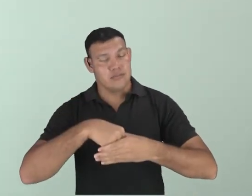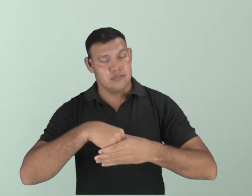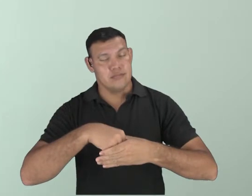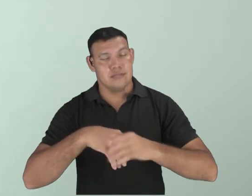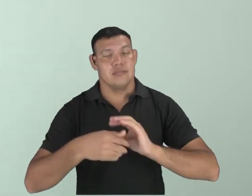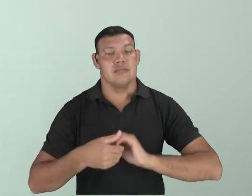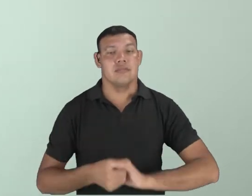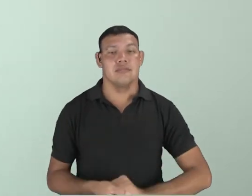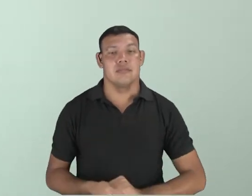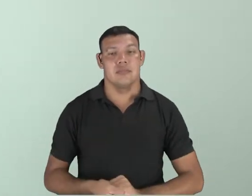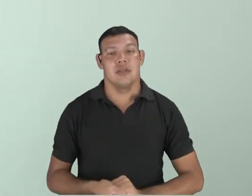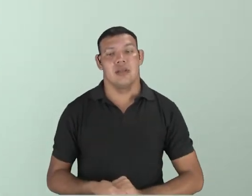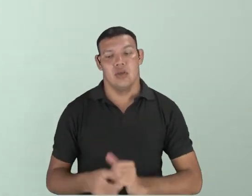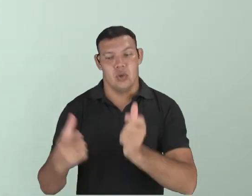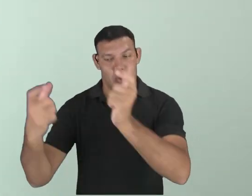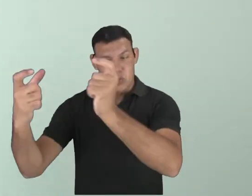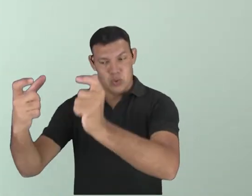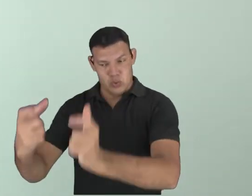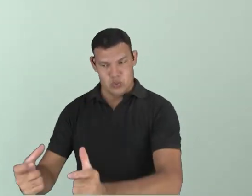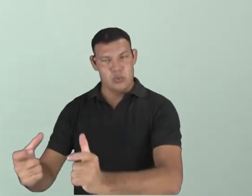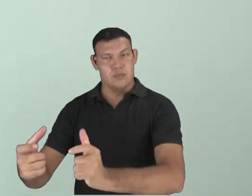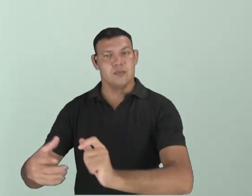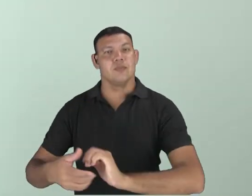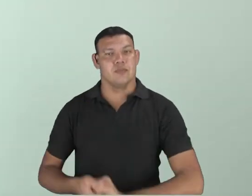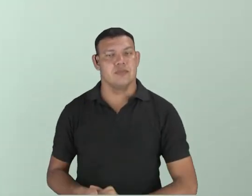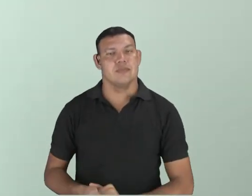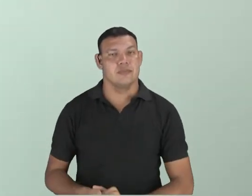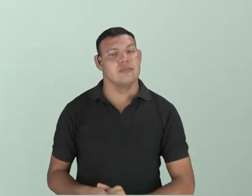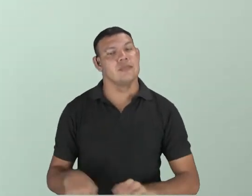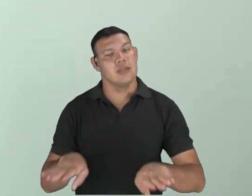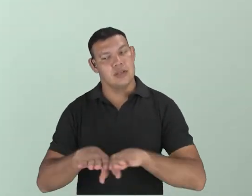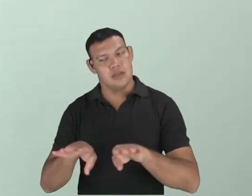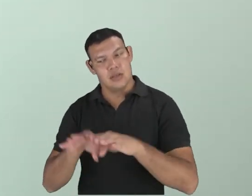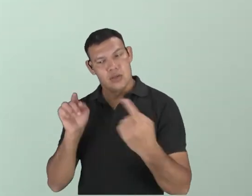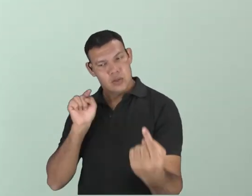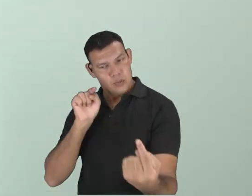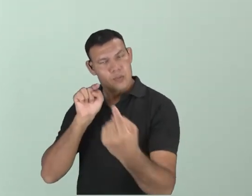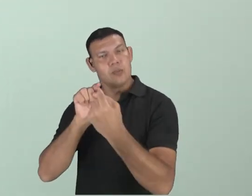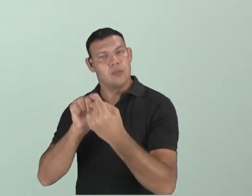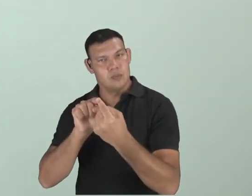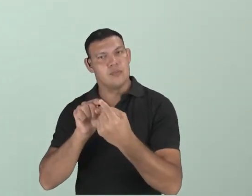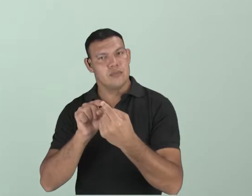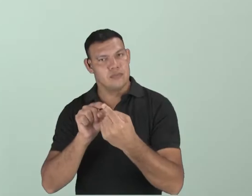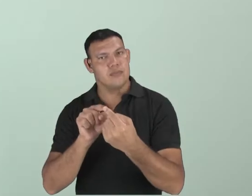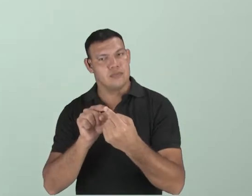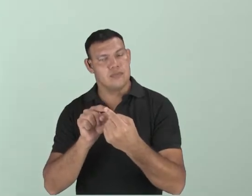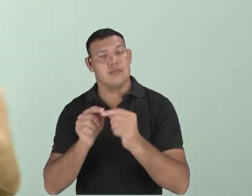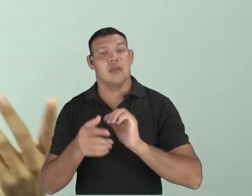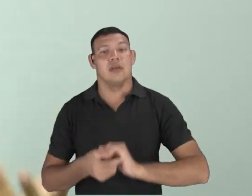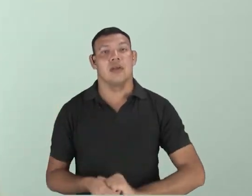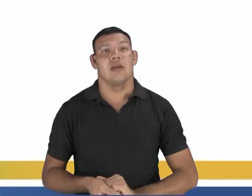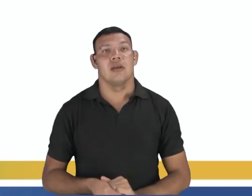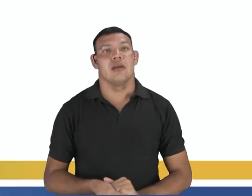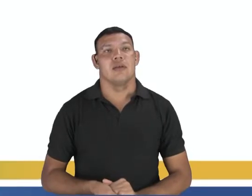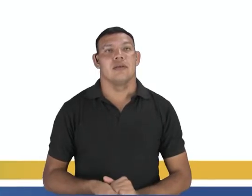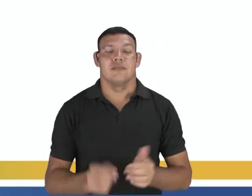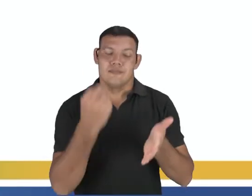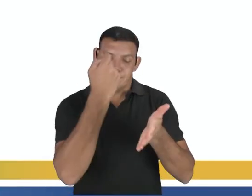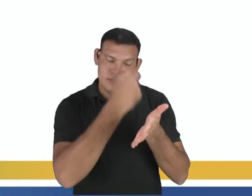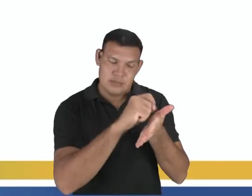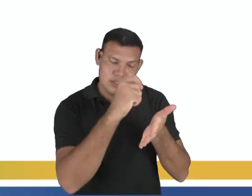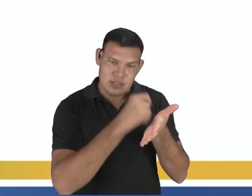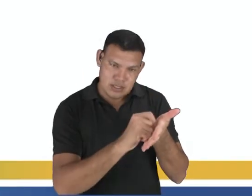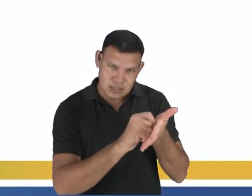situação. Adequação do ambiente e o objetivo que você quer atingir. Então, nós sempre vamos ter o quê? A escrita